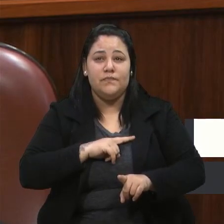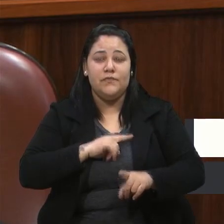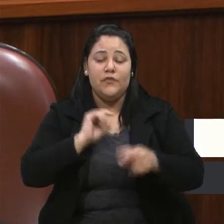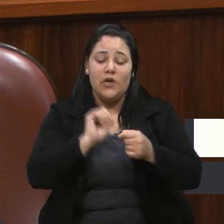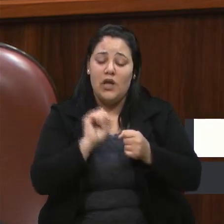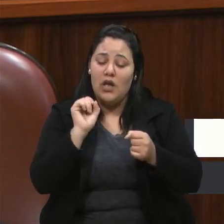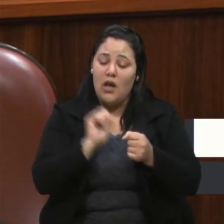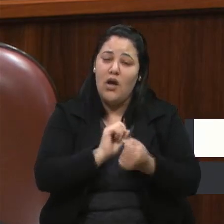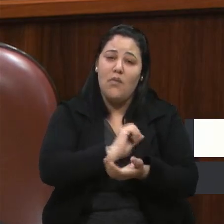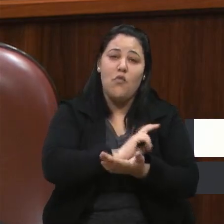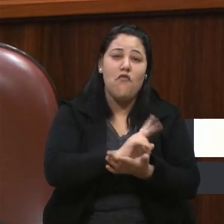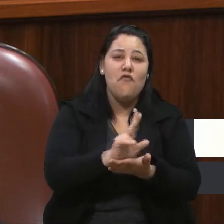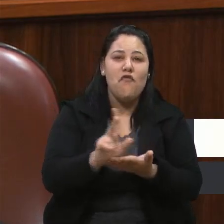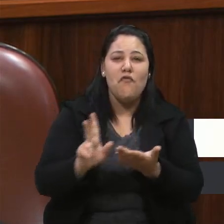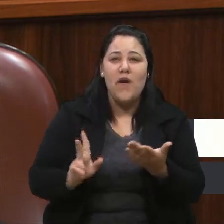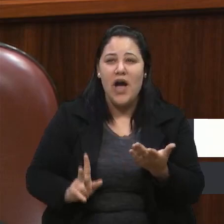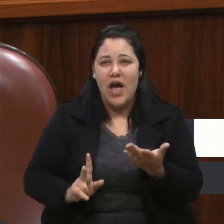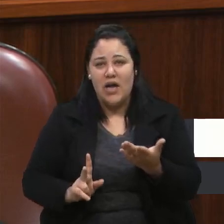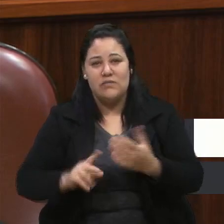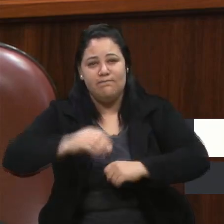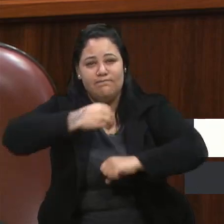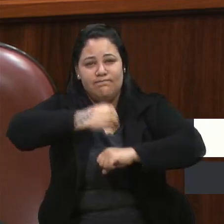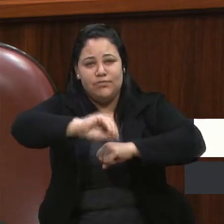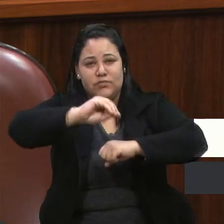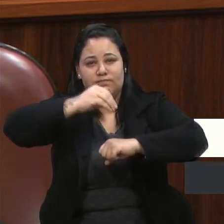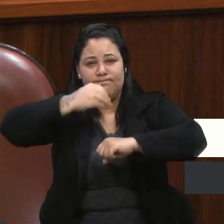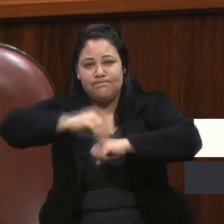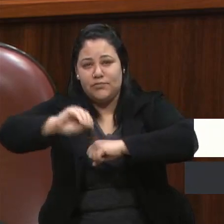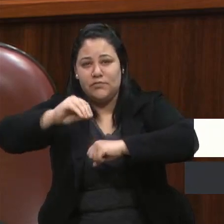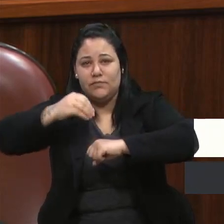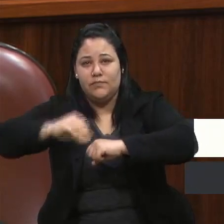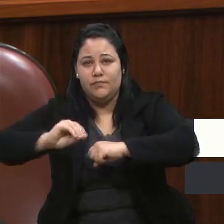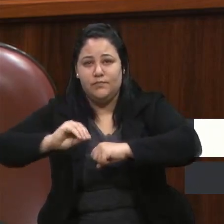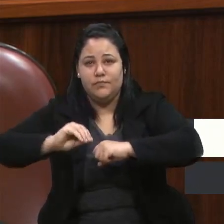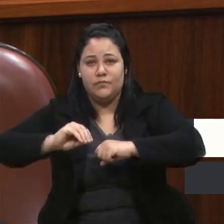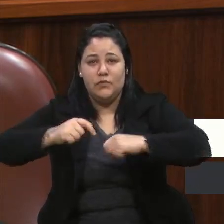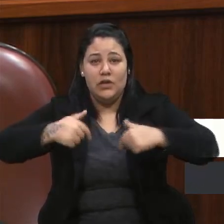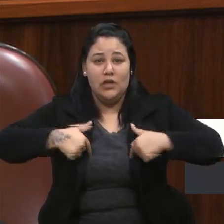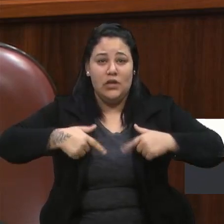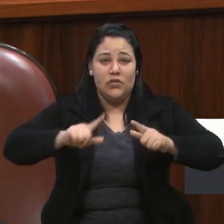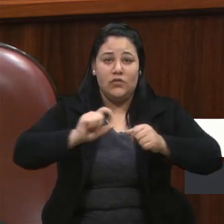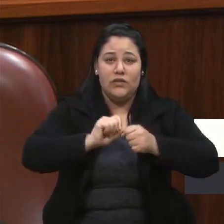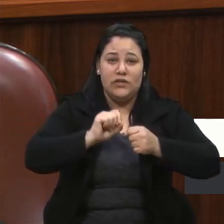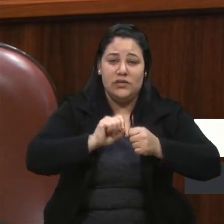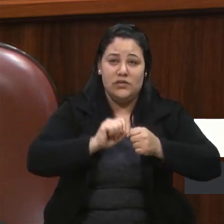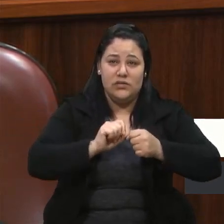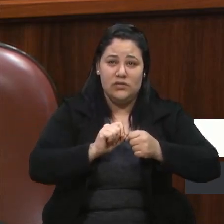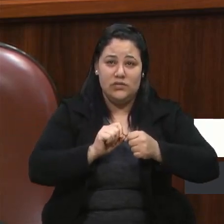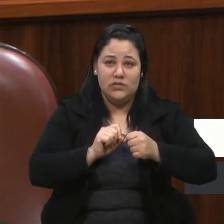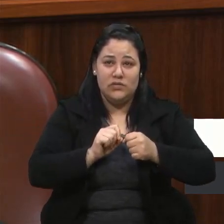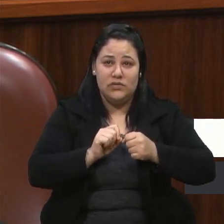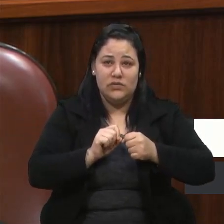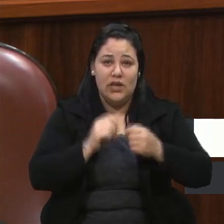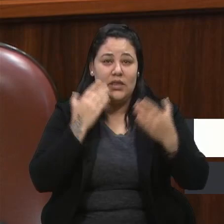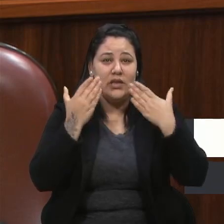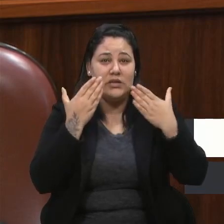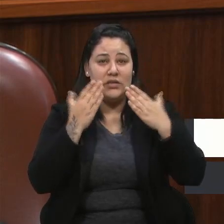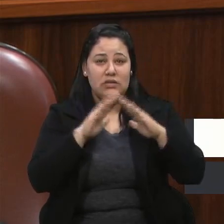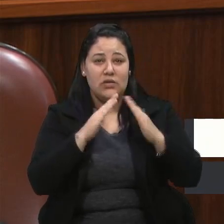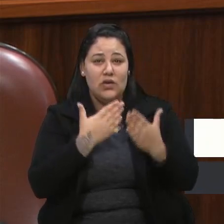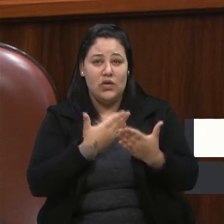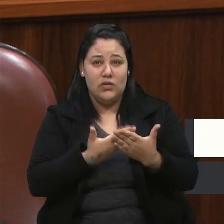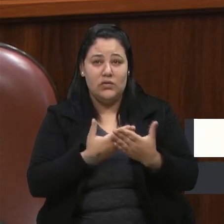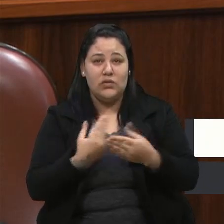série de recomendações. Eu estou fazendo o roteiro escolar, levando em todas as escolas